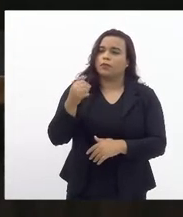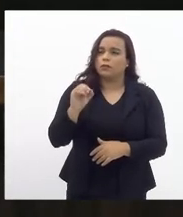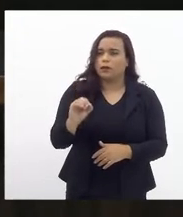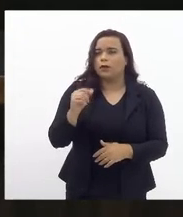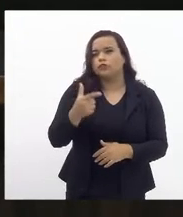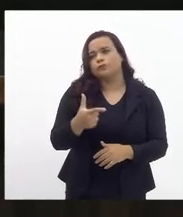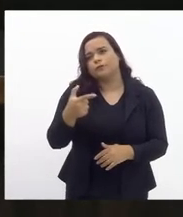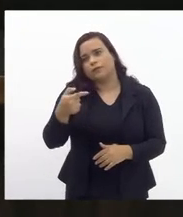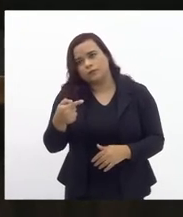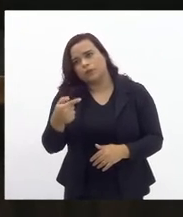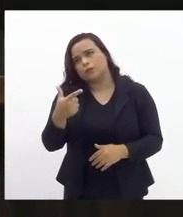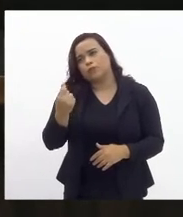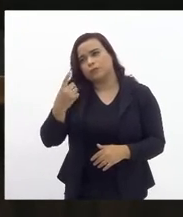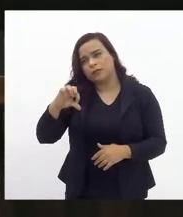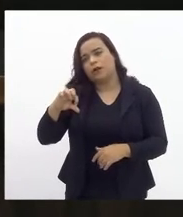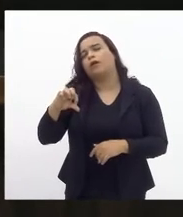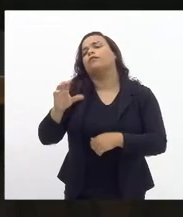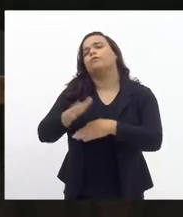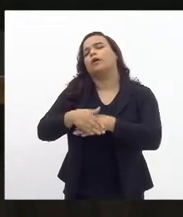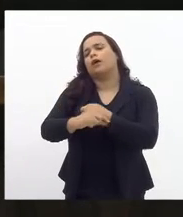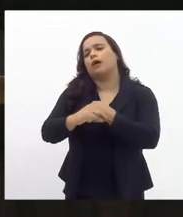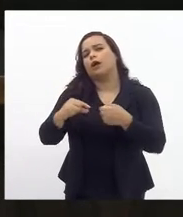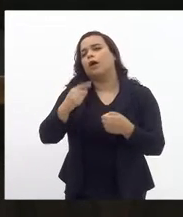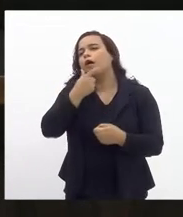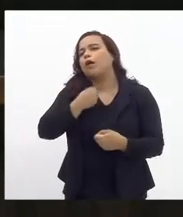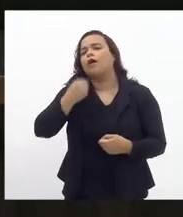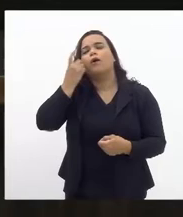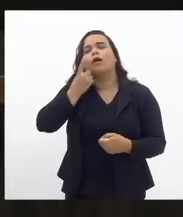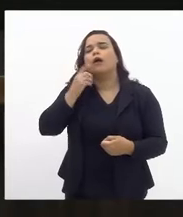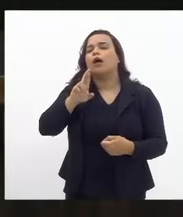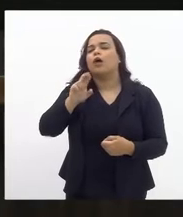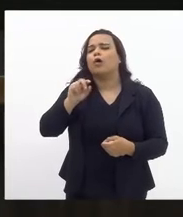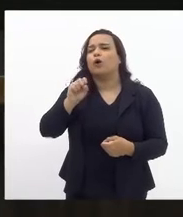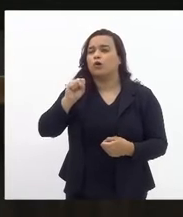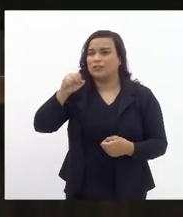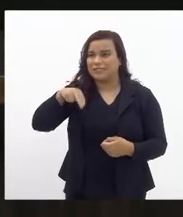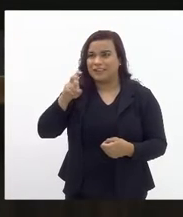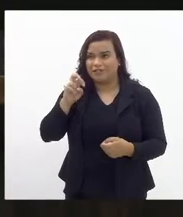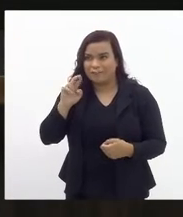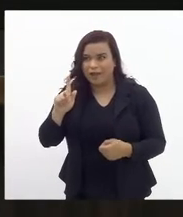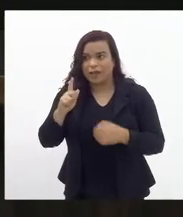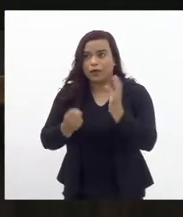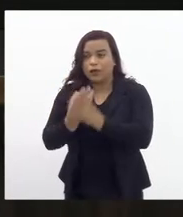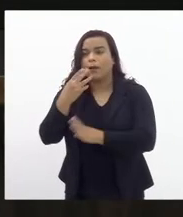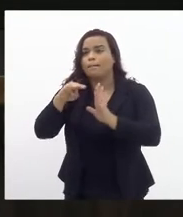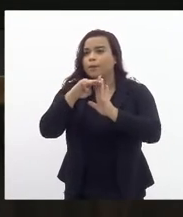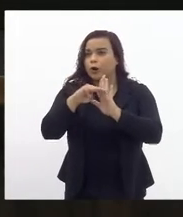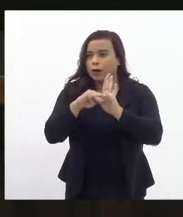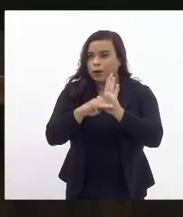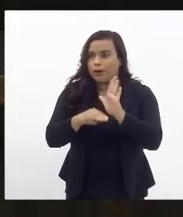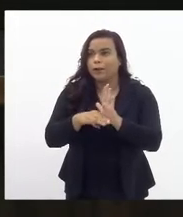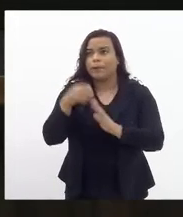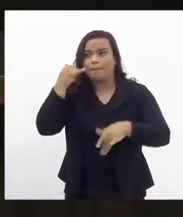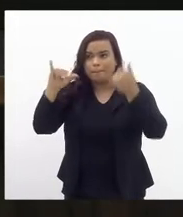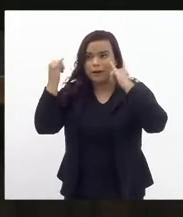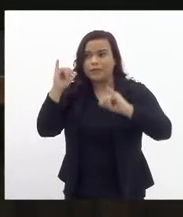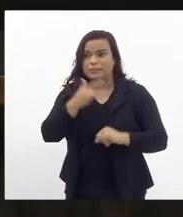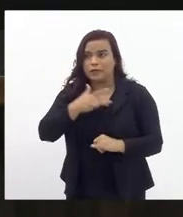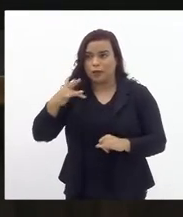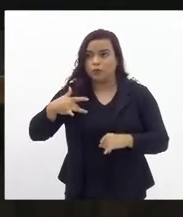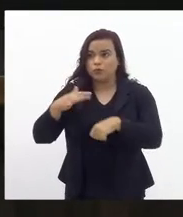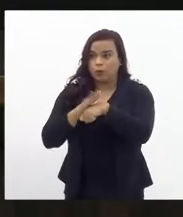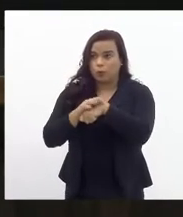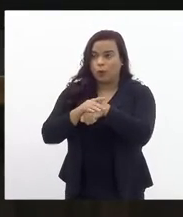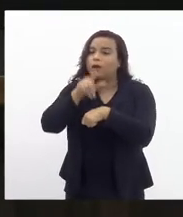2019, de autoria do deputado Rosenberg Reis, que cria o programa de prevenção de saúde à doença do pombo no âmbito do Estado de